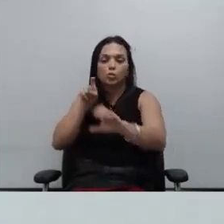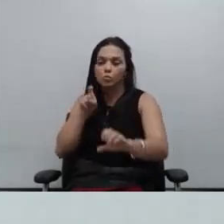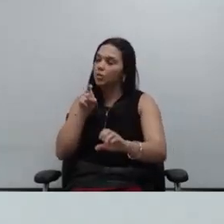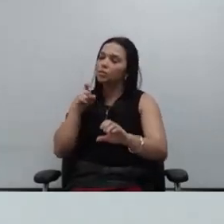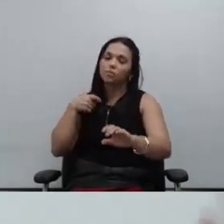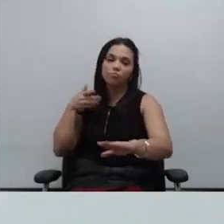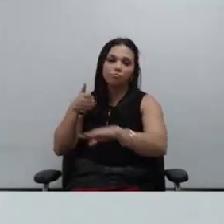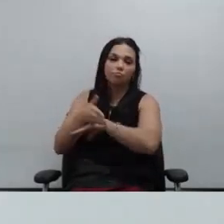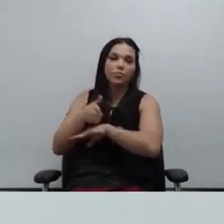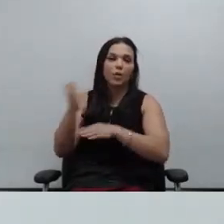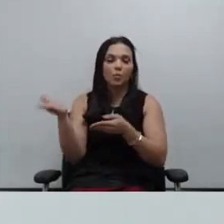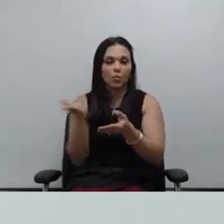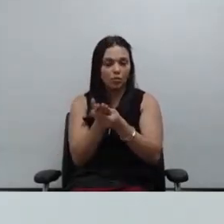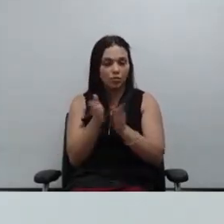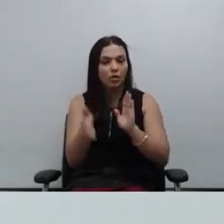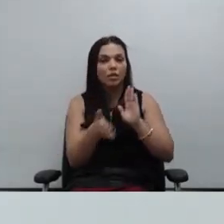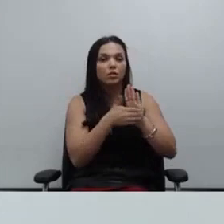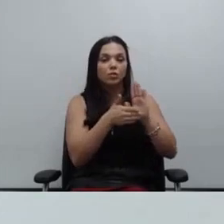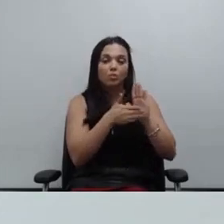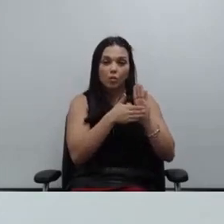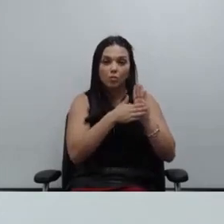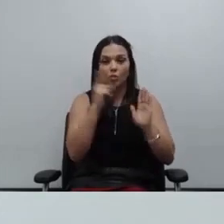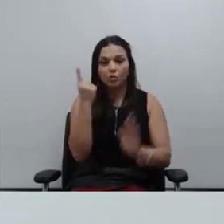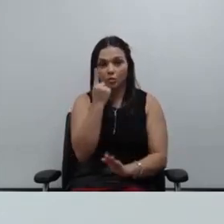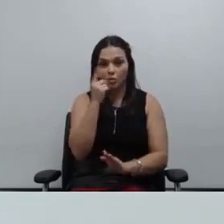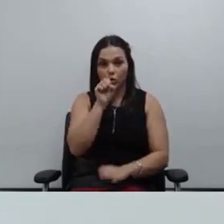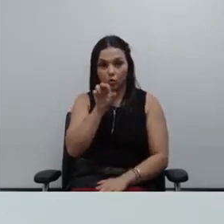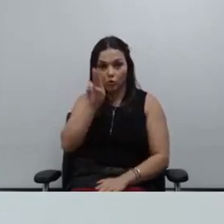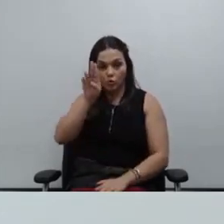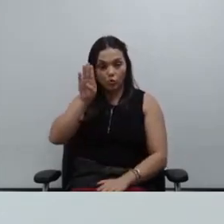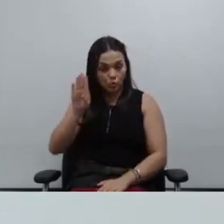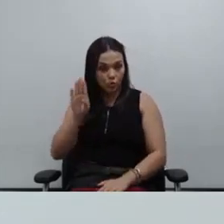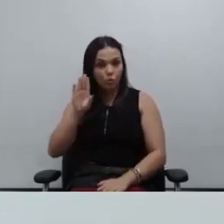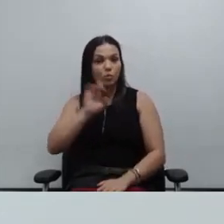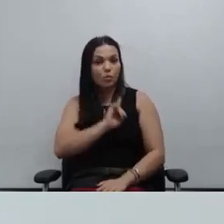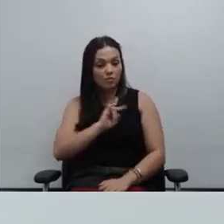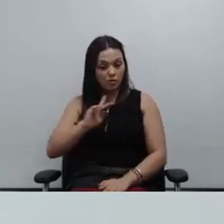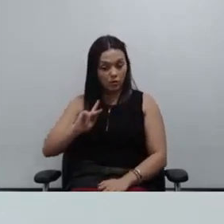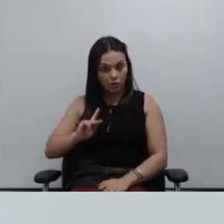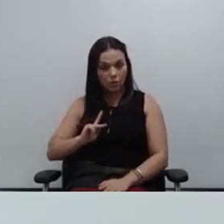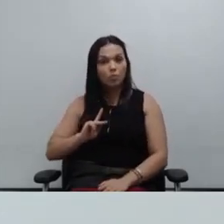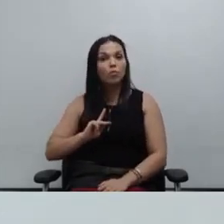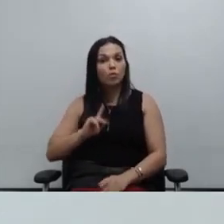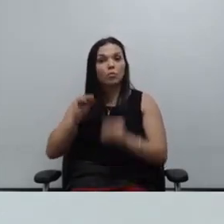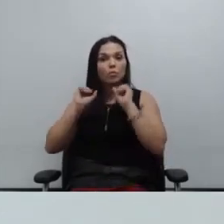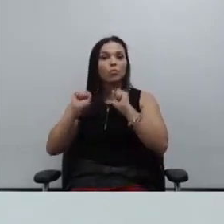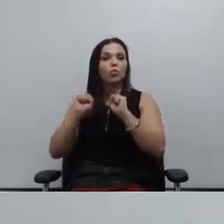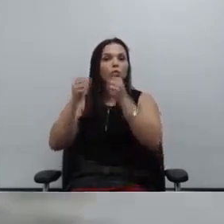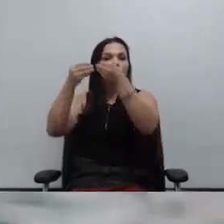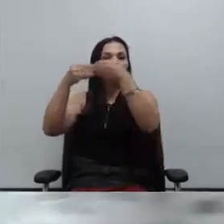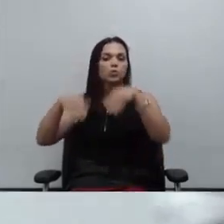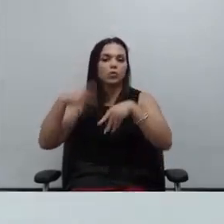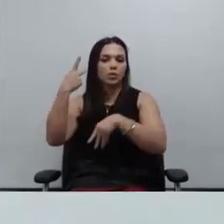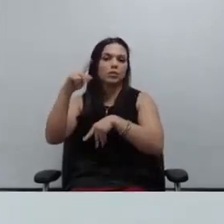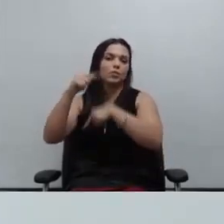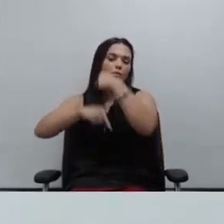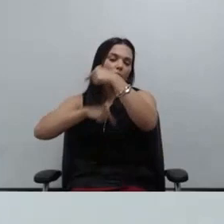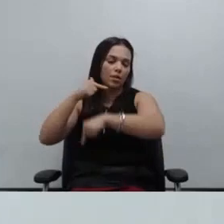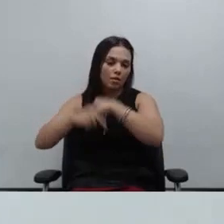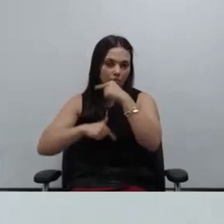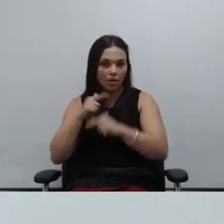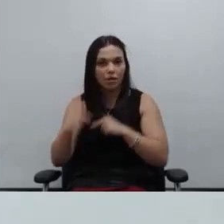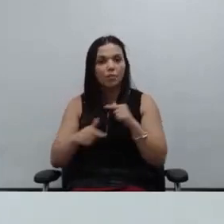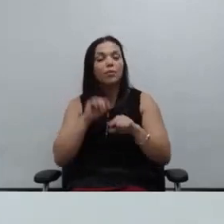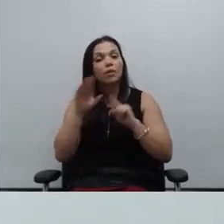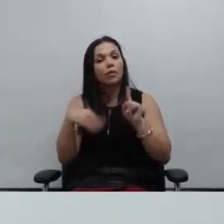processo, tendo em vista que a proposta apresentada pelo primeiro subdefensor público-geral afetaria as atribuições inerentes a seu cargo. A relatoria foi